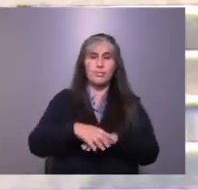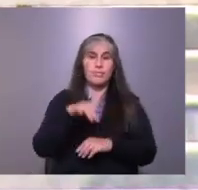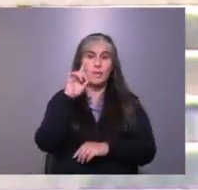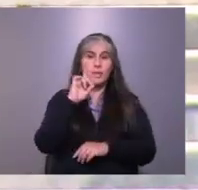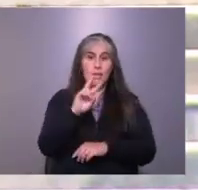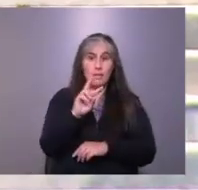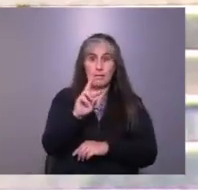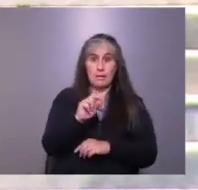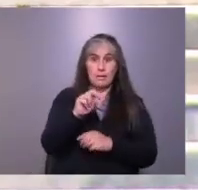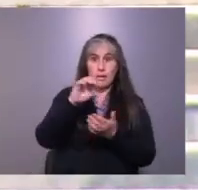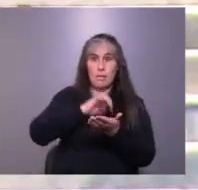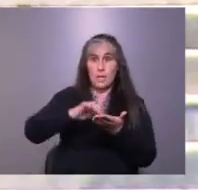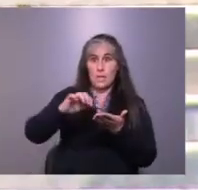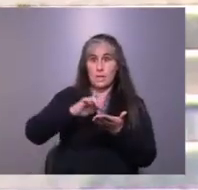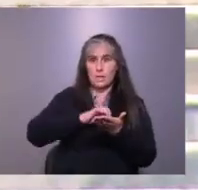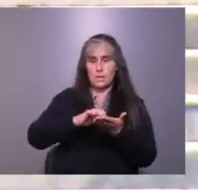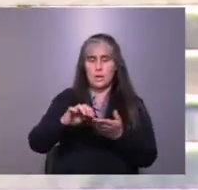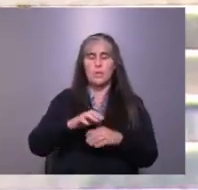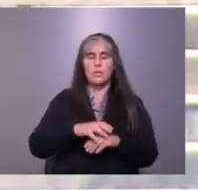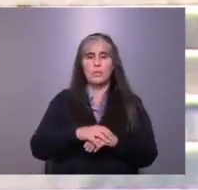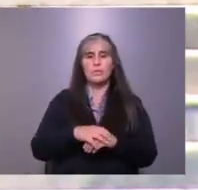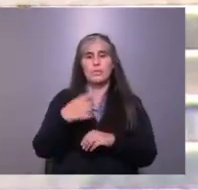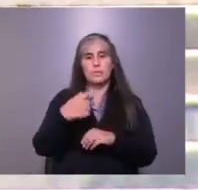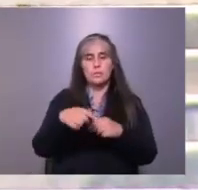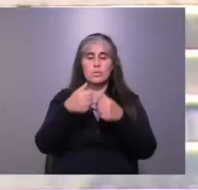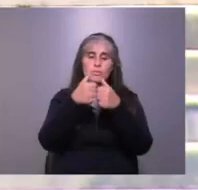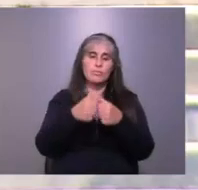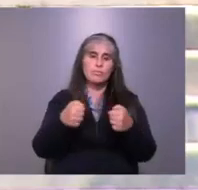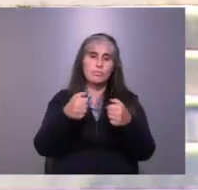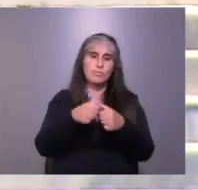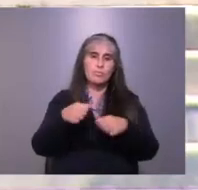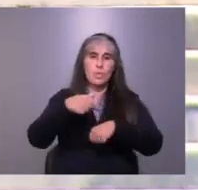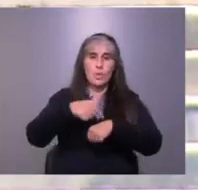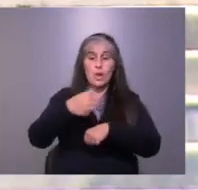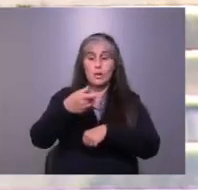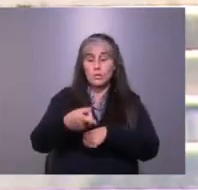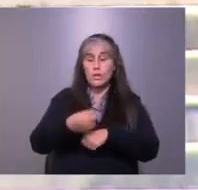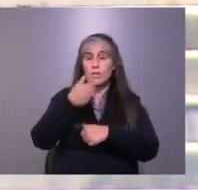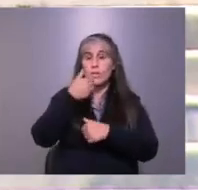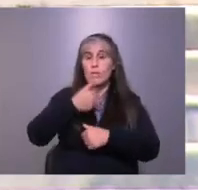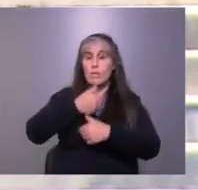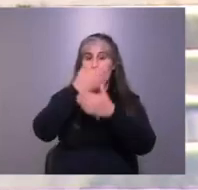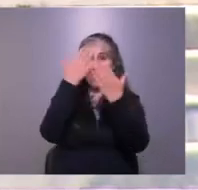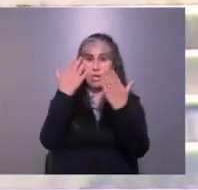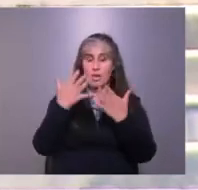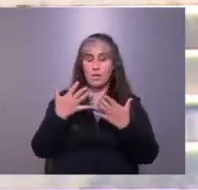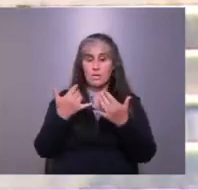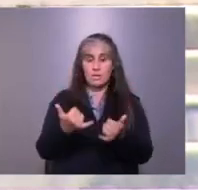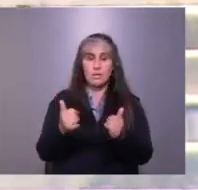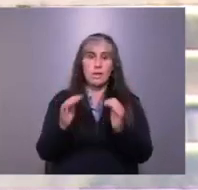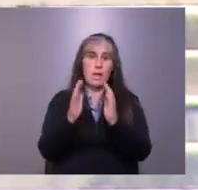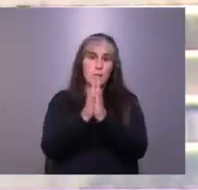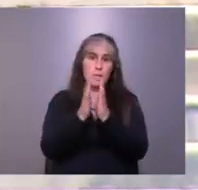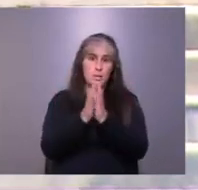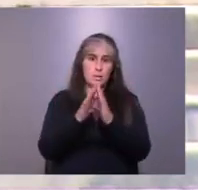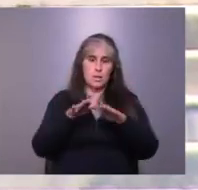peregrinação internacional, com Rosário Internacional, às 9 horas, seguido de missa no altar do